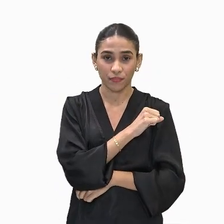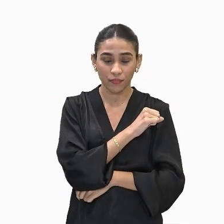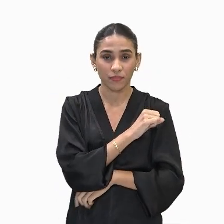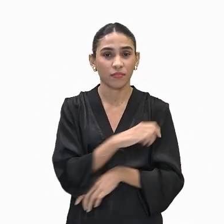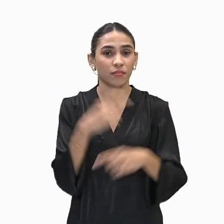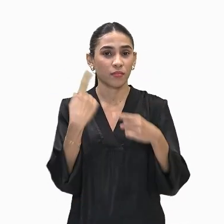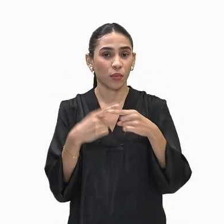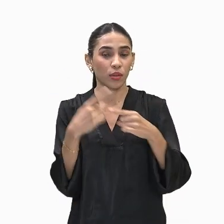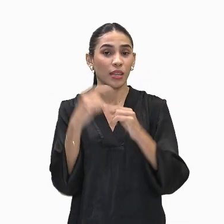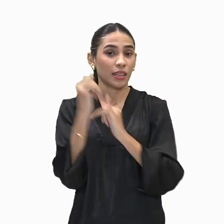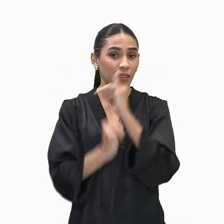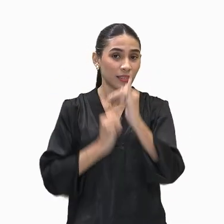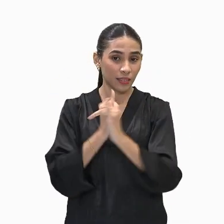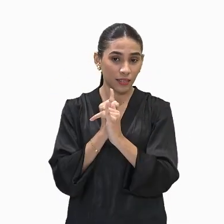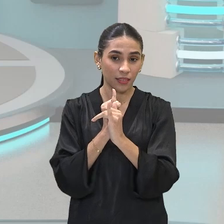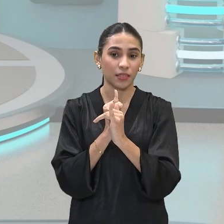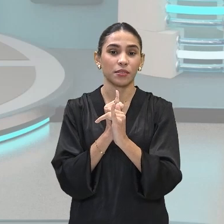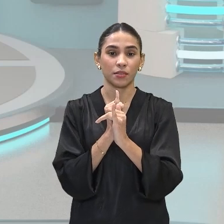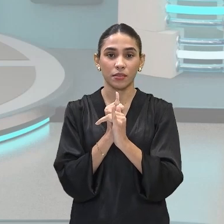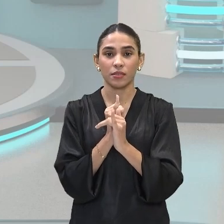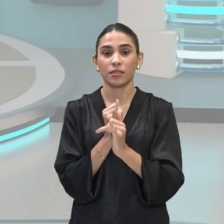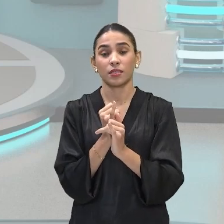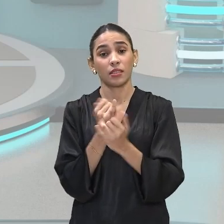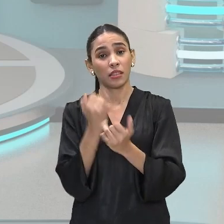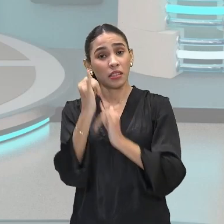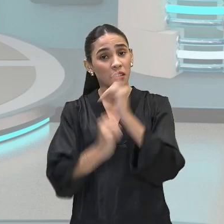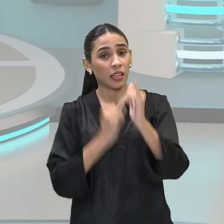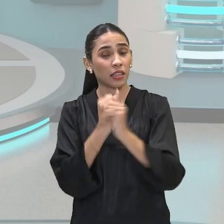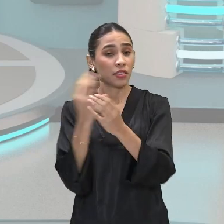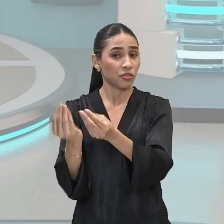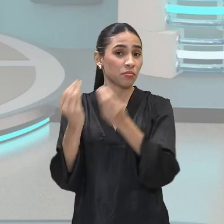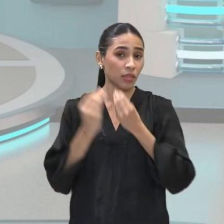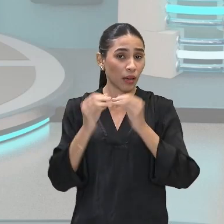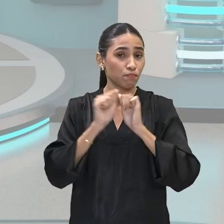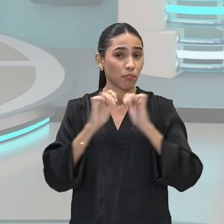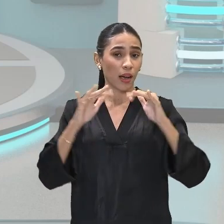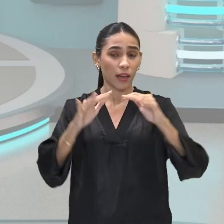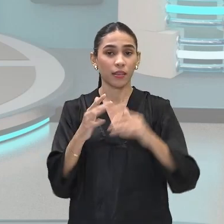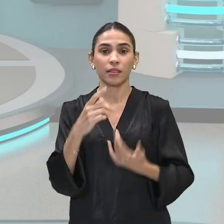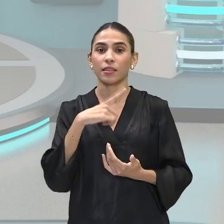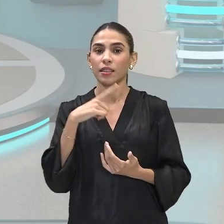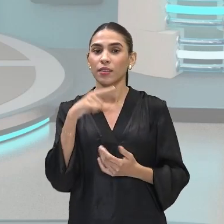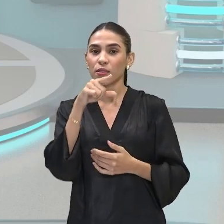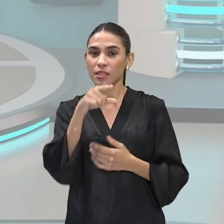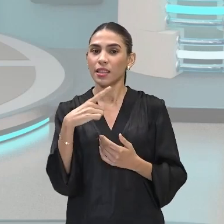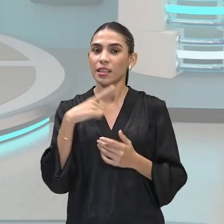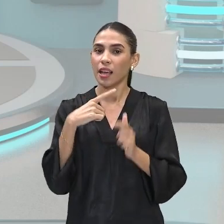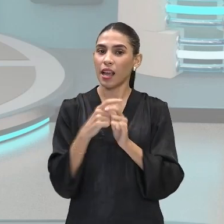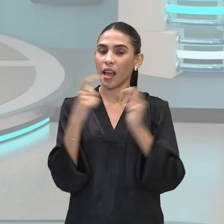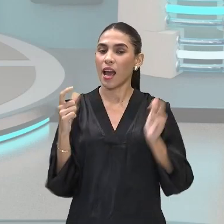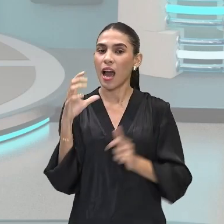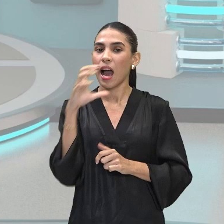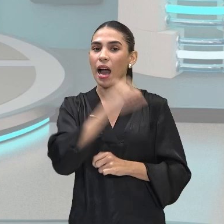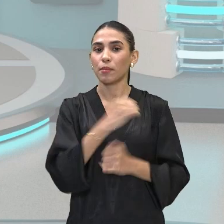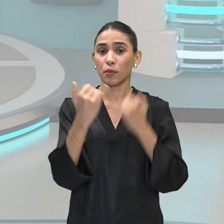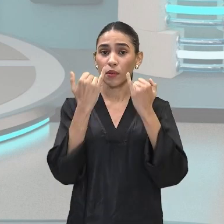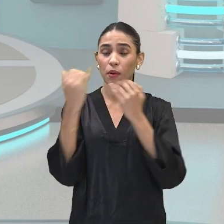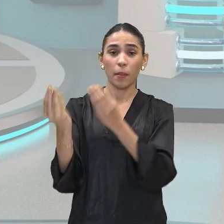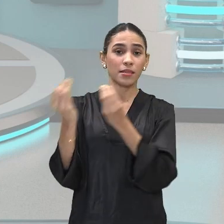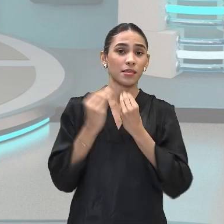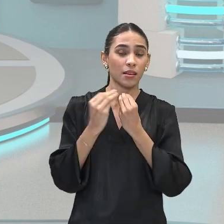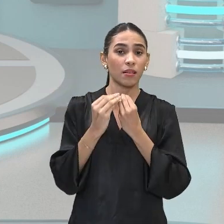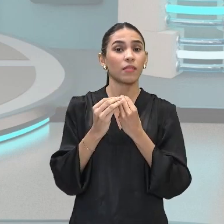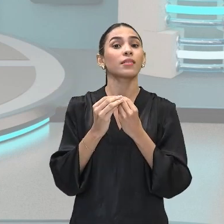porque a internet ela nos proporciona isso. A gente tem um acesso muito rápido à informação e